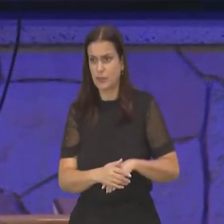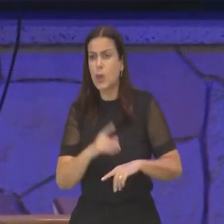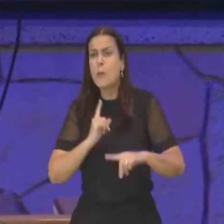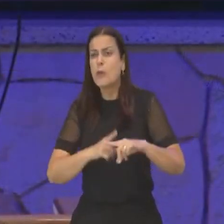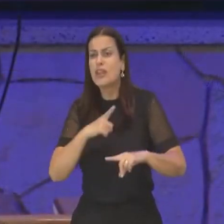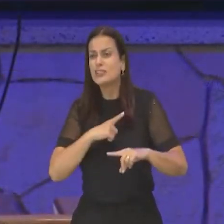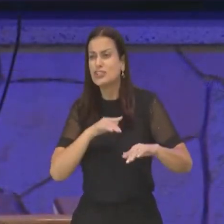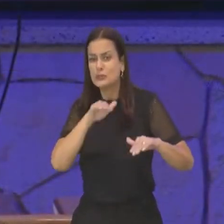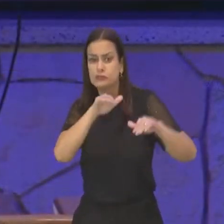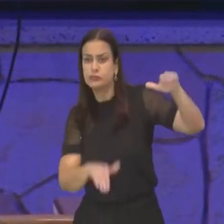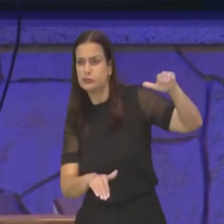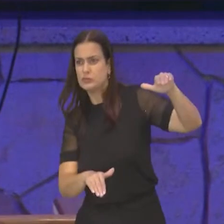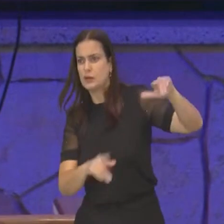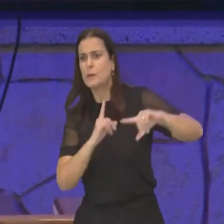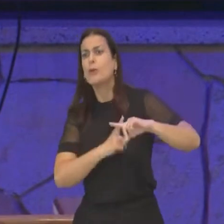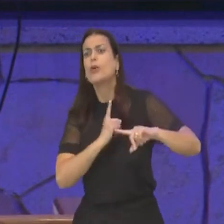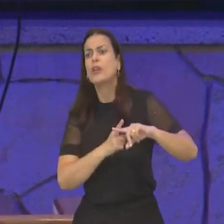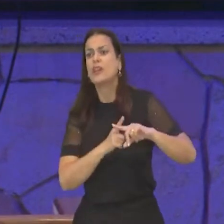desigualdade?